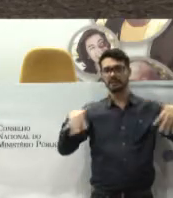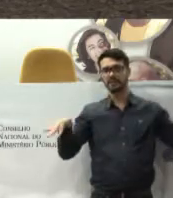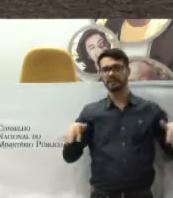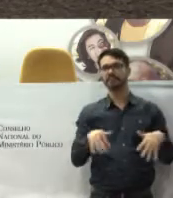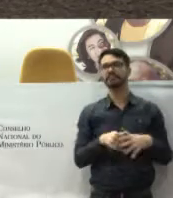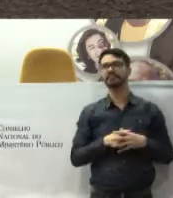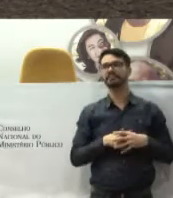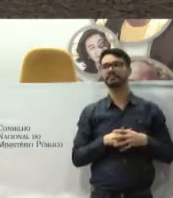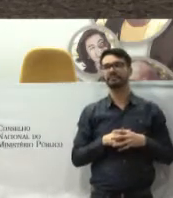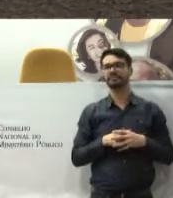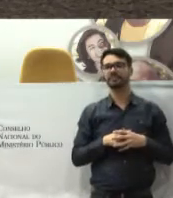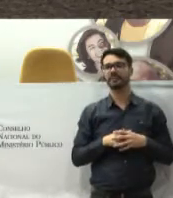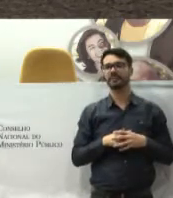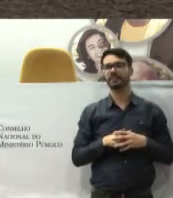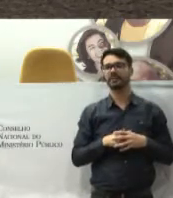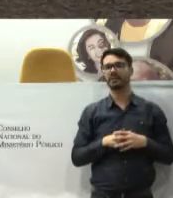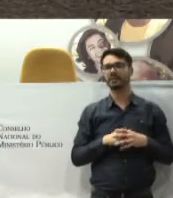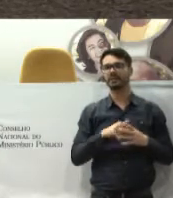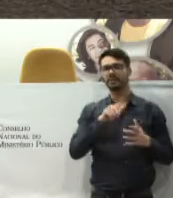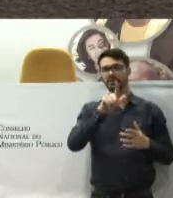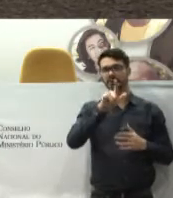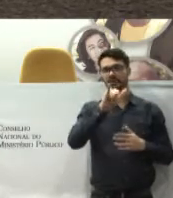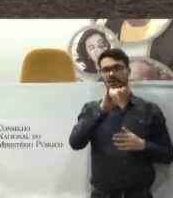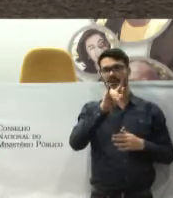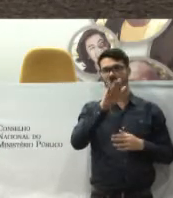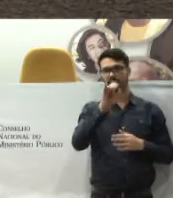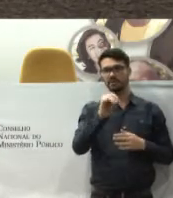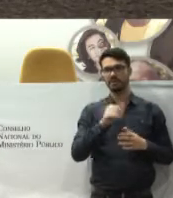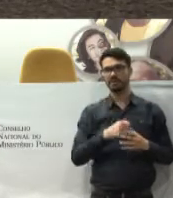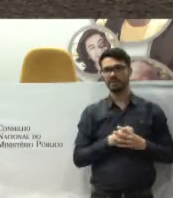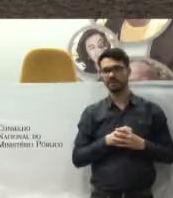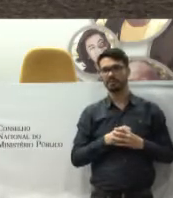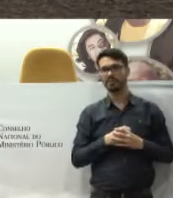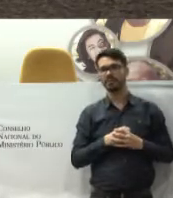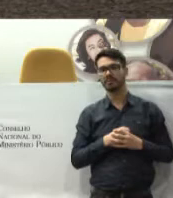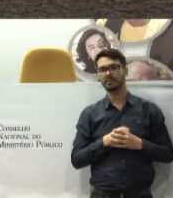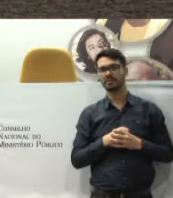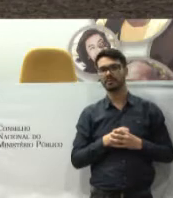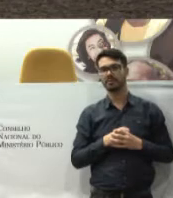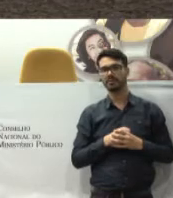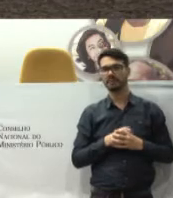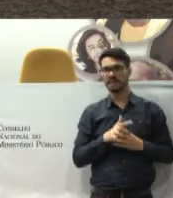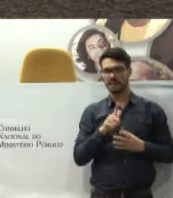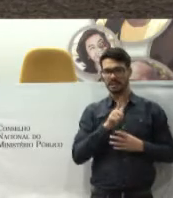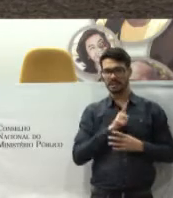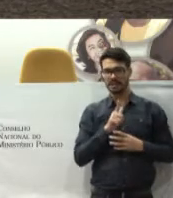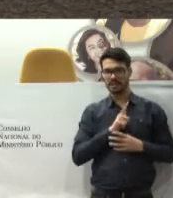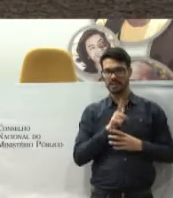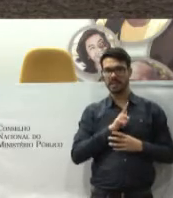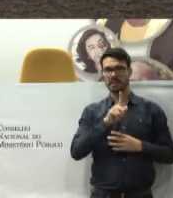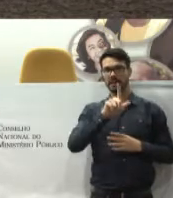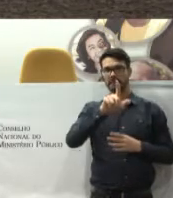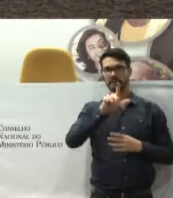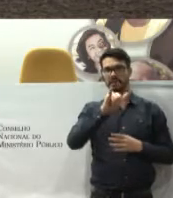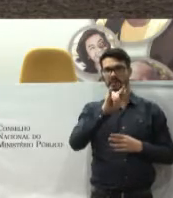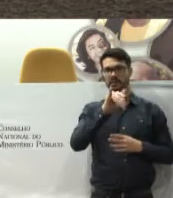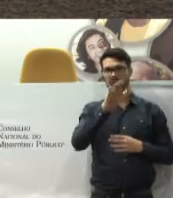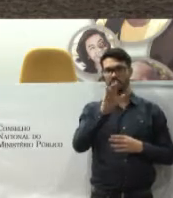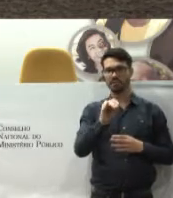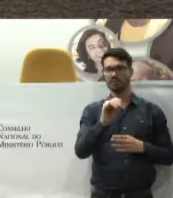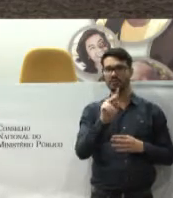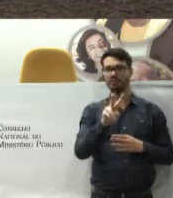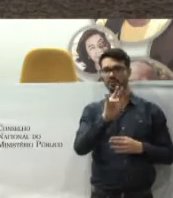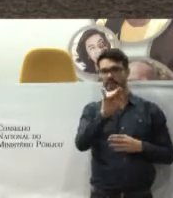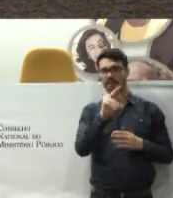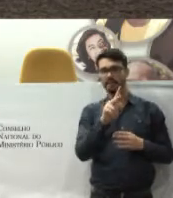da Samarco. Pois bem, qual é meu segundo ponto? O fato de nós termos um litígio coletivo não